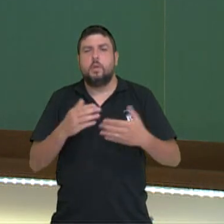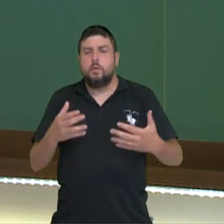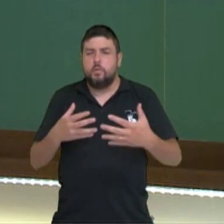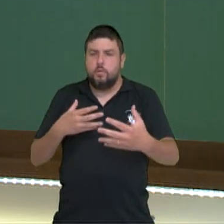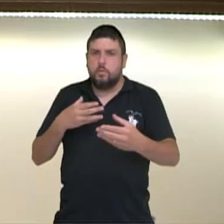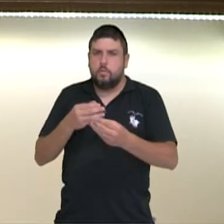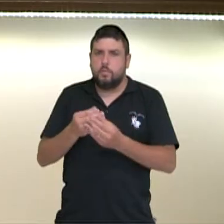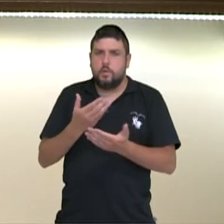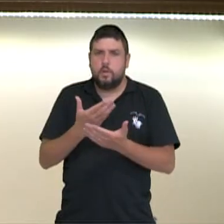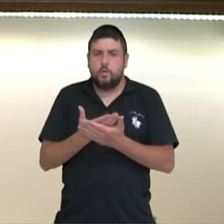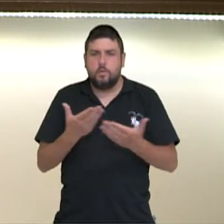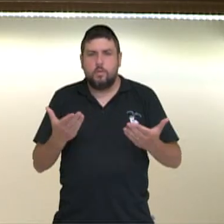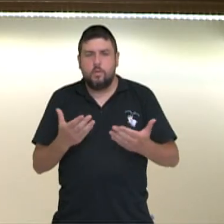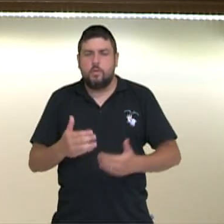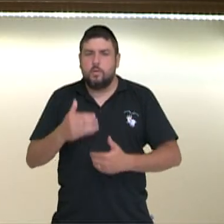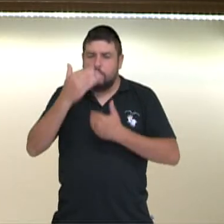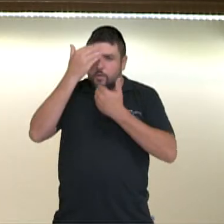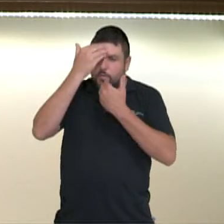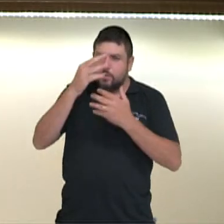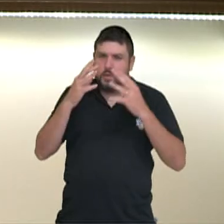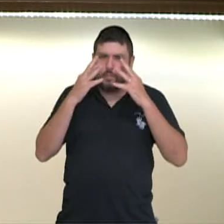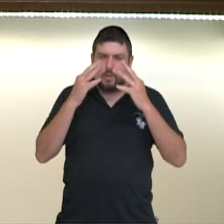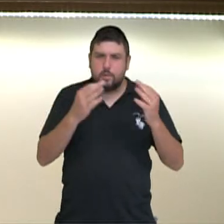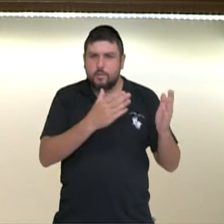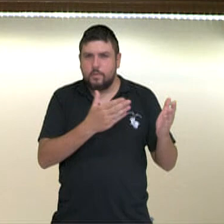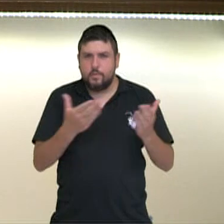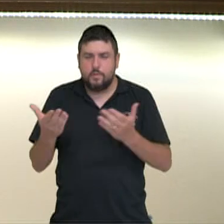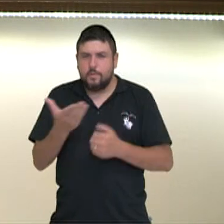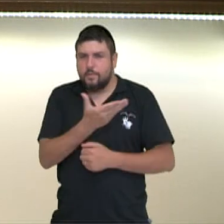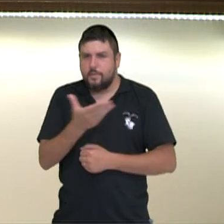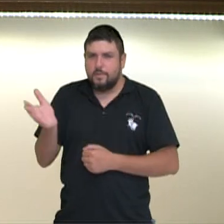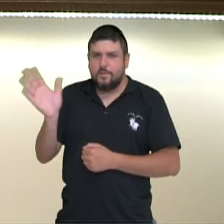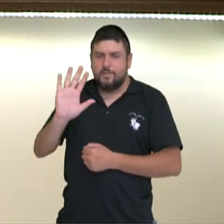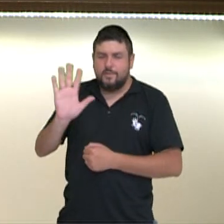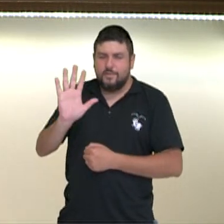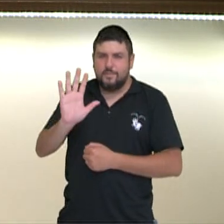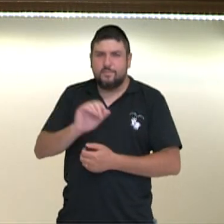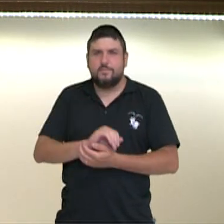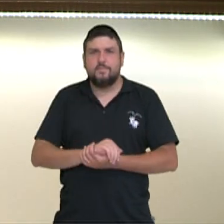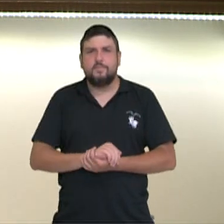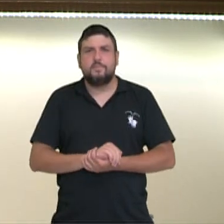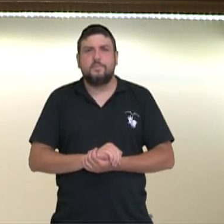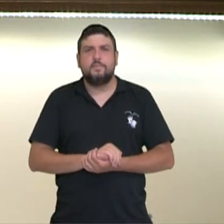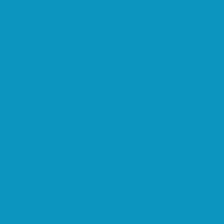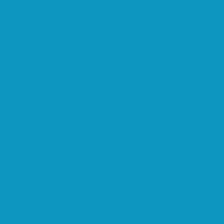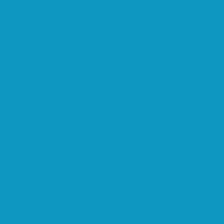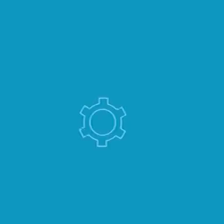nossa aula de hoje. Muito obrigada pela atenção de vocês. Até a próxima e sejam extraordinários.